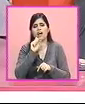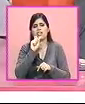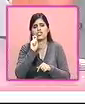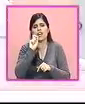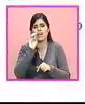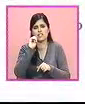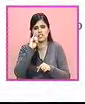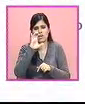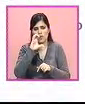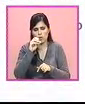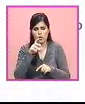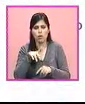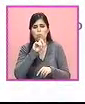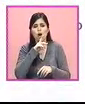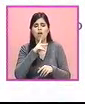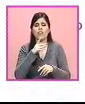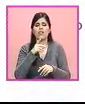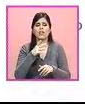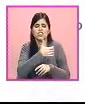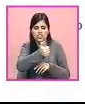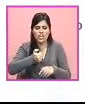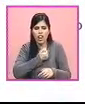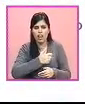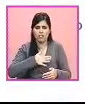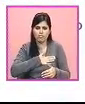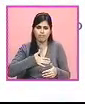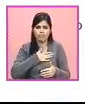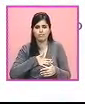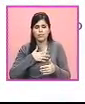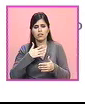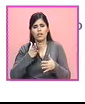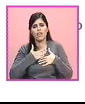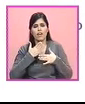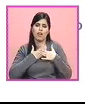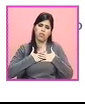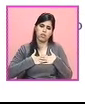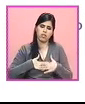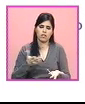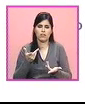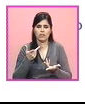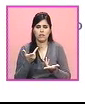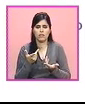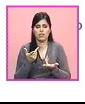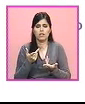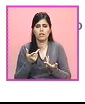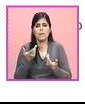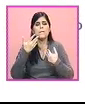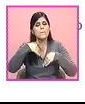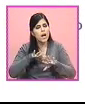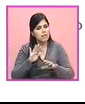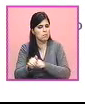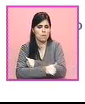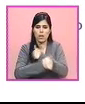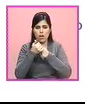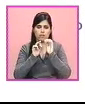anestésico que nós por vezes usamos e que as pessoas podem aplicar na pele. Claro. E que ajuda a aliviar o desconforto. Mas o ideal...